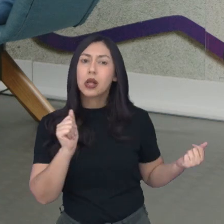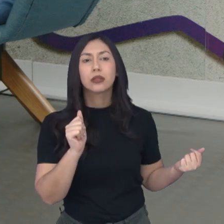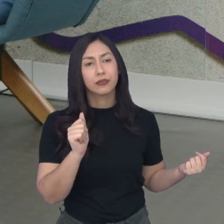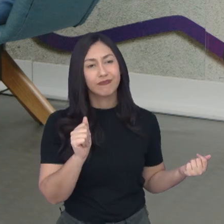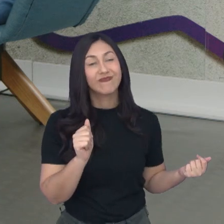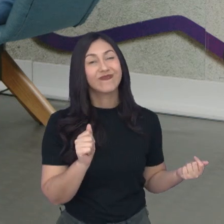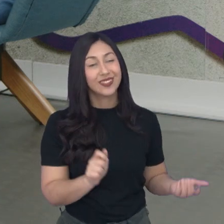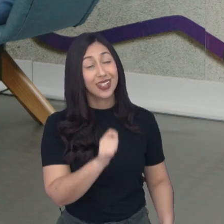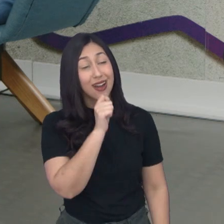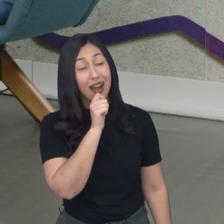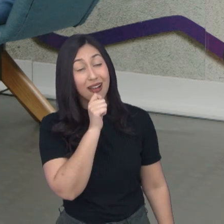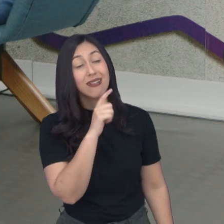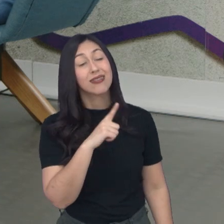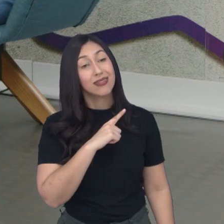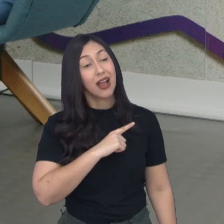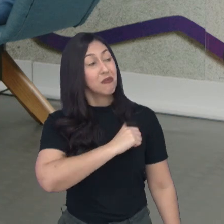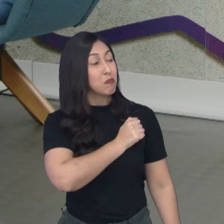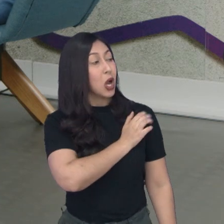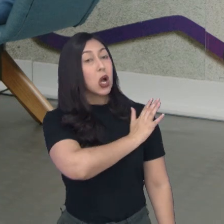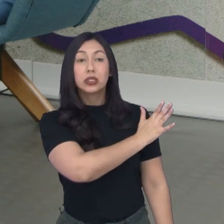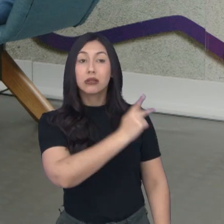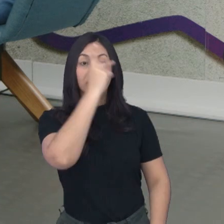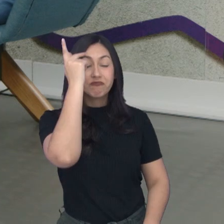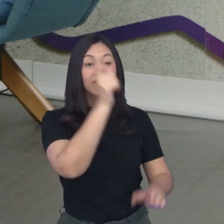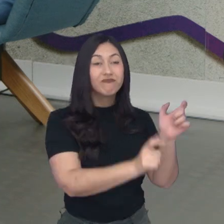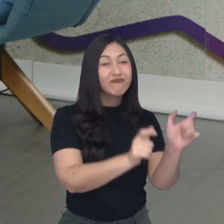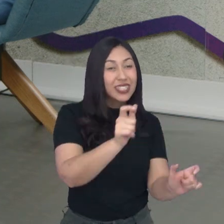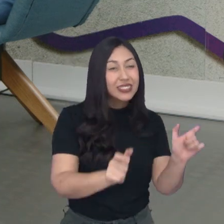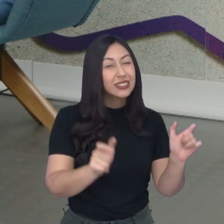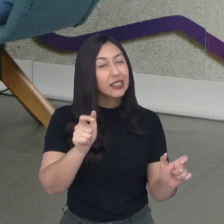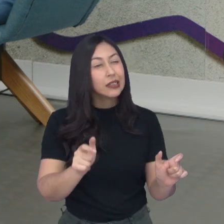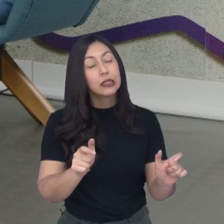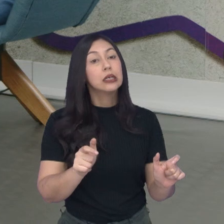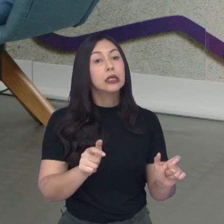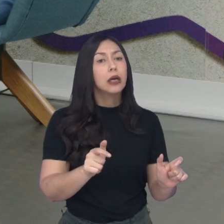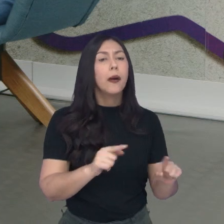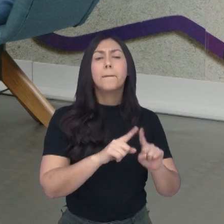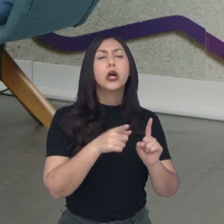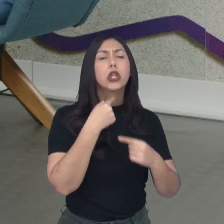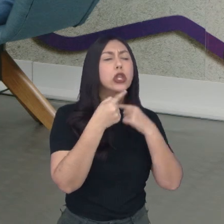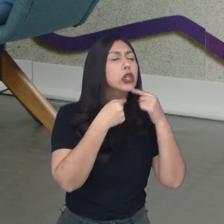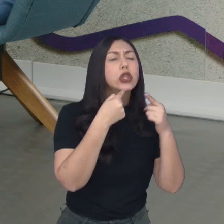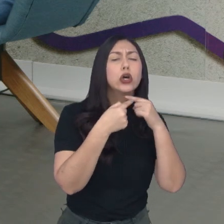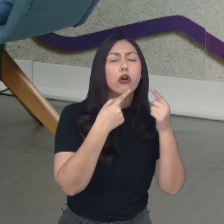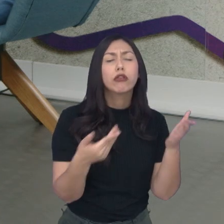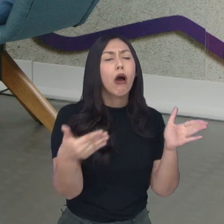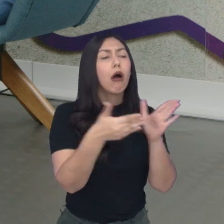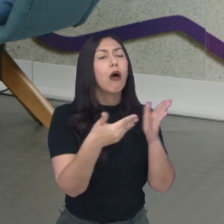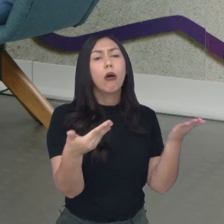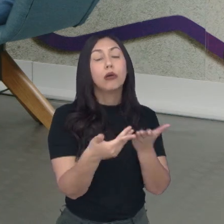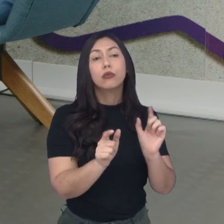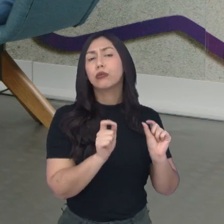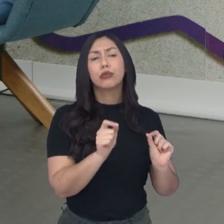ainda acaba tendo esse preconceito com as pessoas, né? O que as pessoas ainda têm dúvida em relação a isso? A